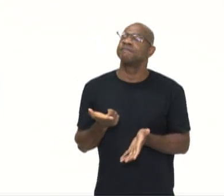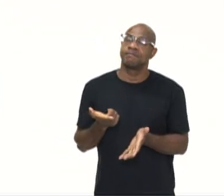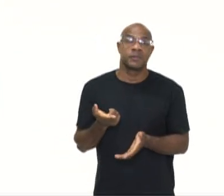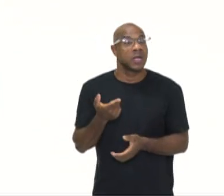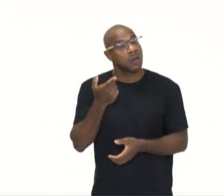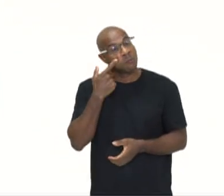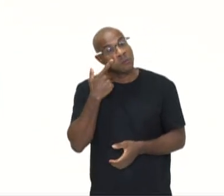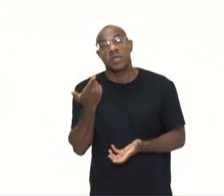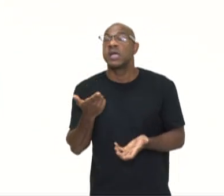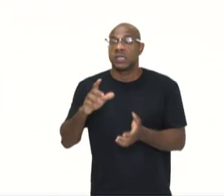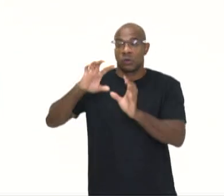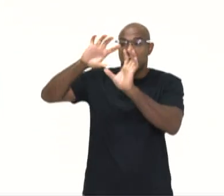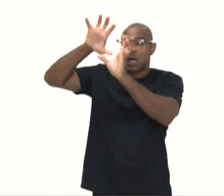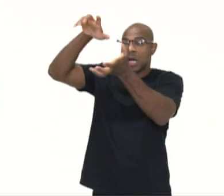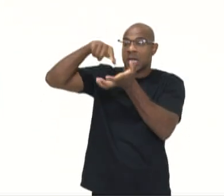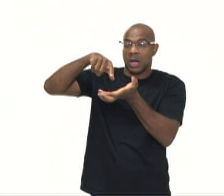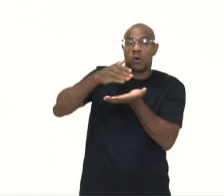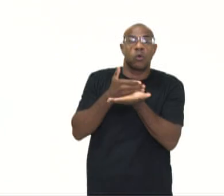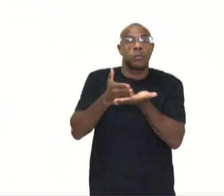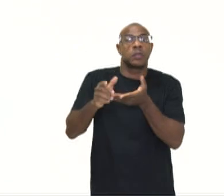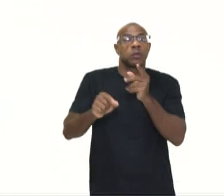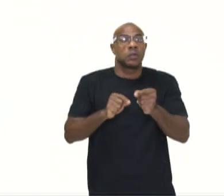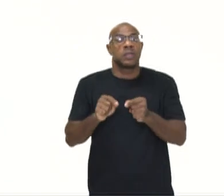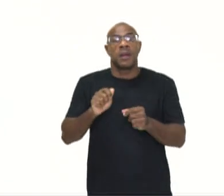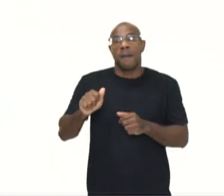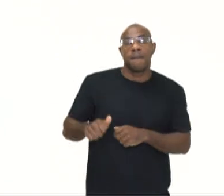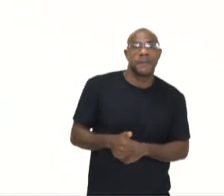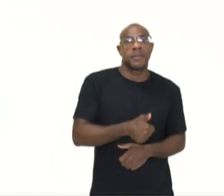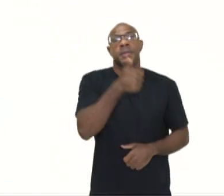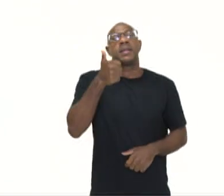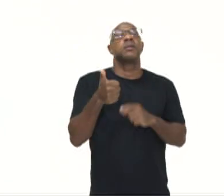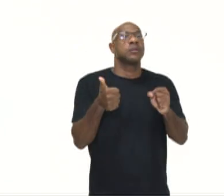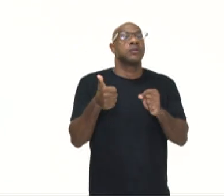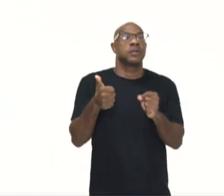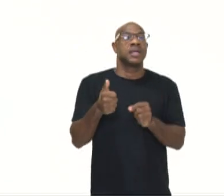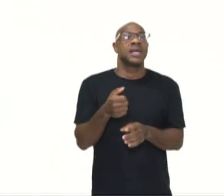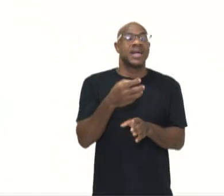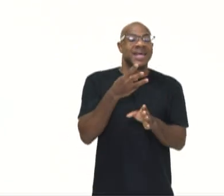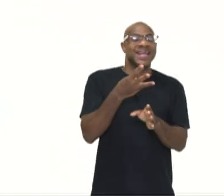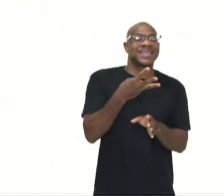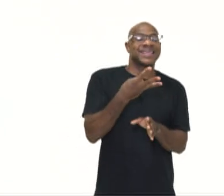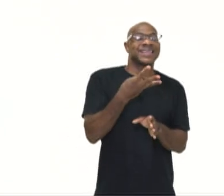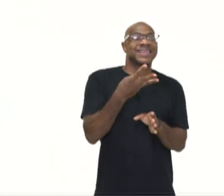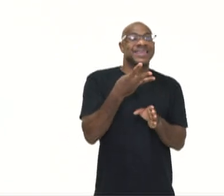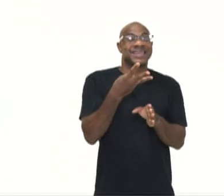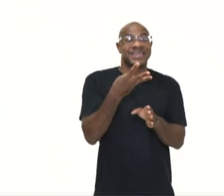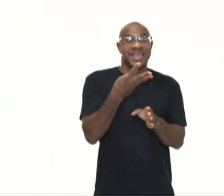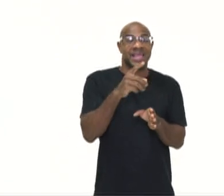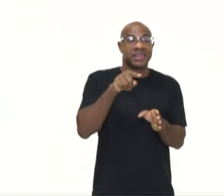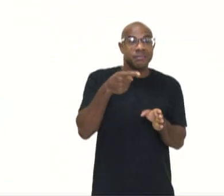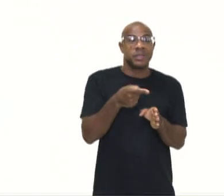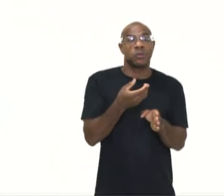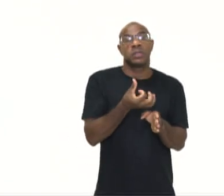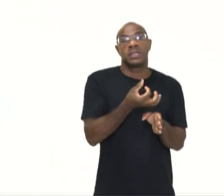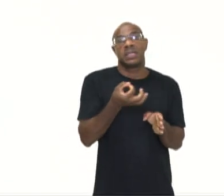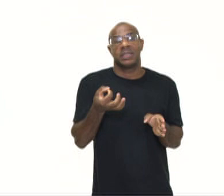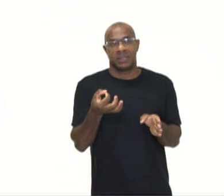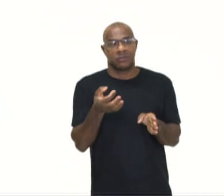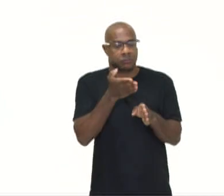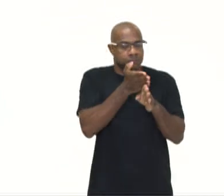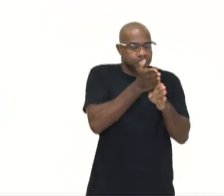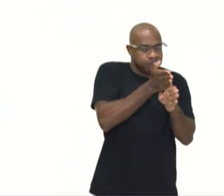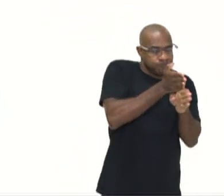sido domesticado pela primeira vez há cerca de 3.600 anos e não foi